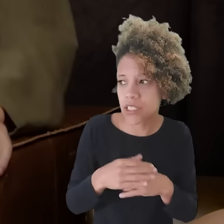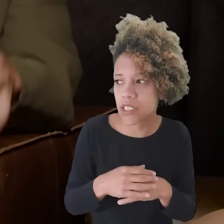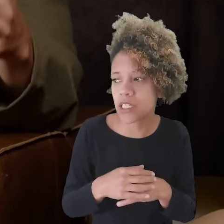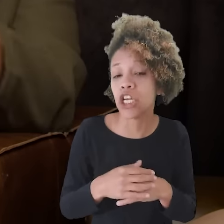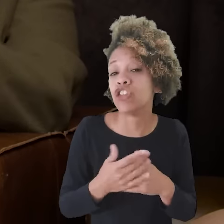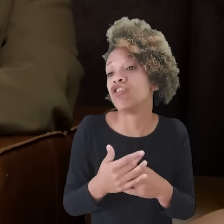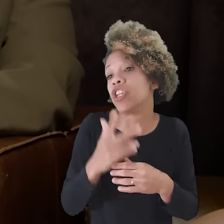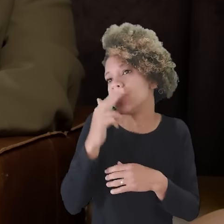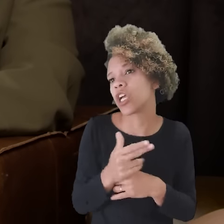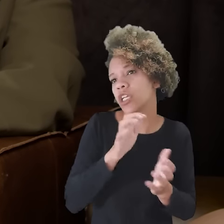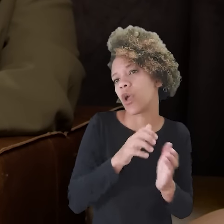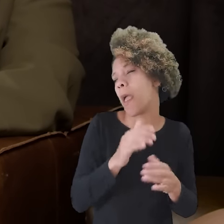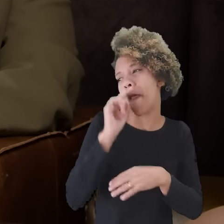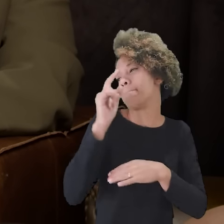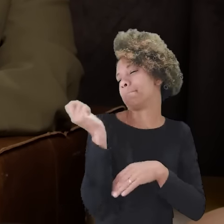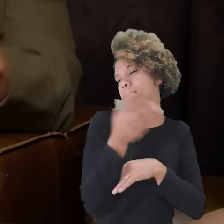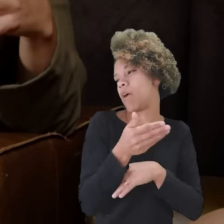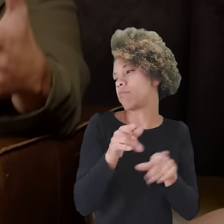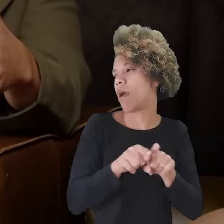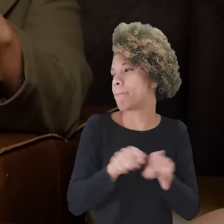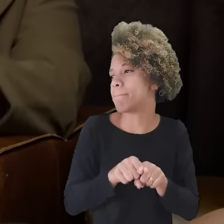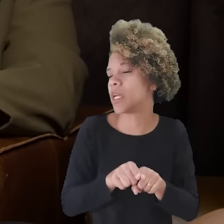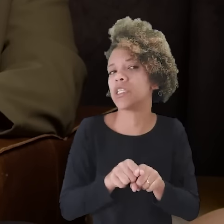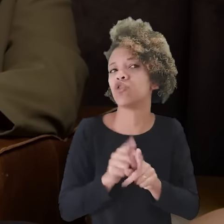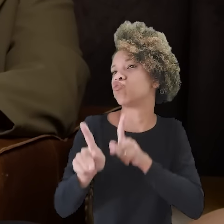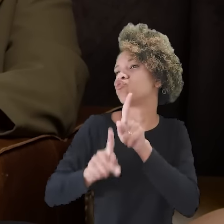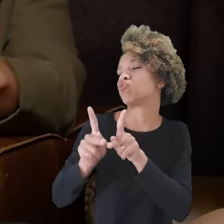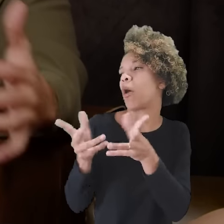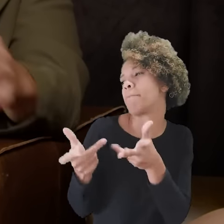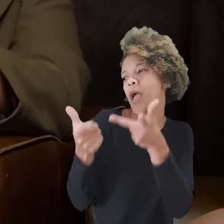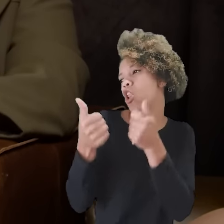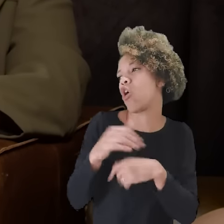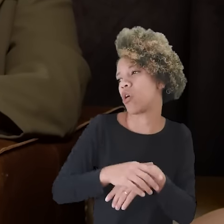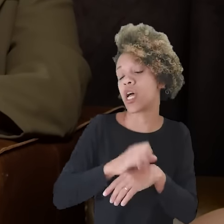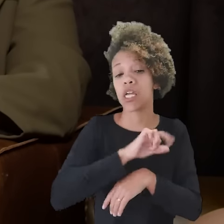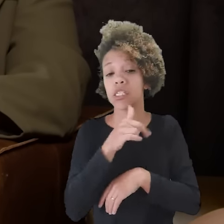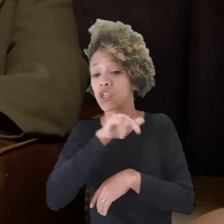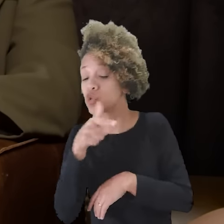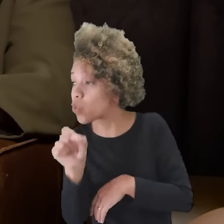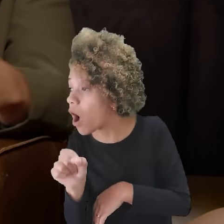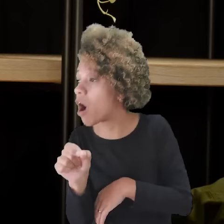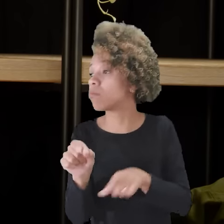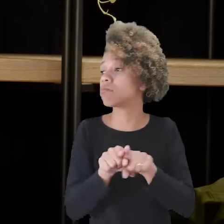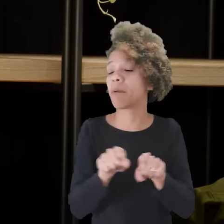achar dizer que o Recife é mais que tem que a gente tem o maior shopping que o mal São João